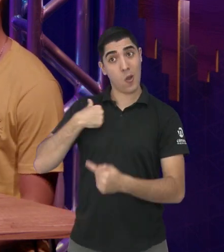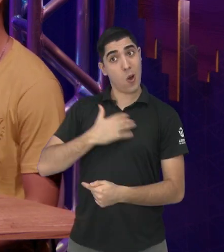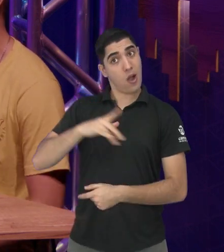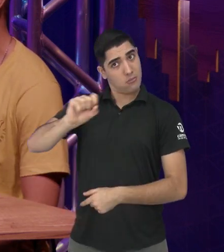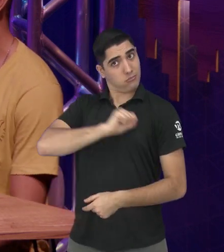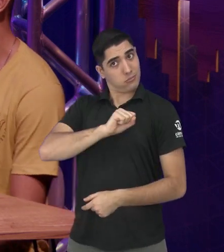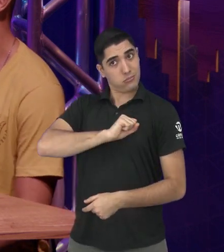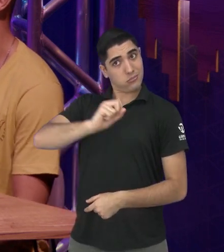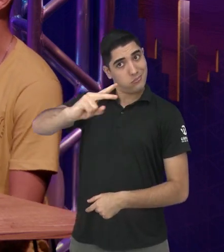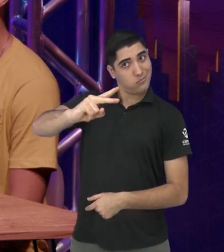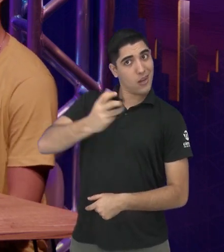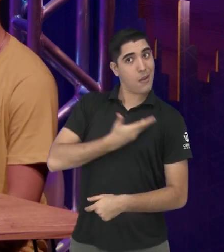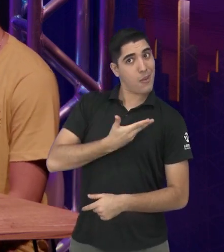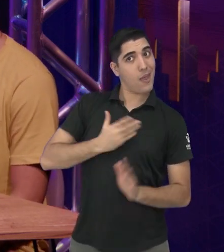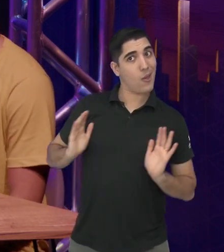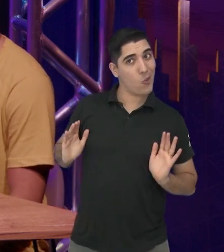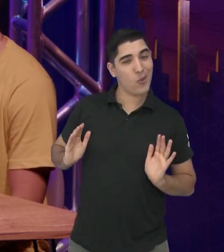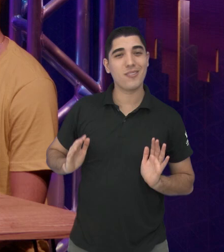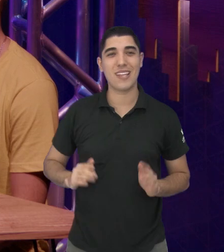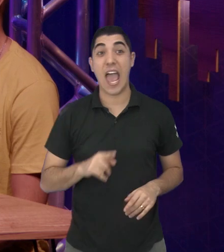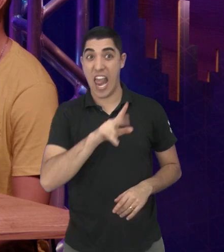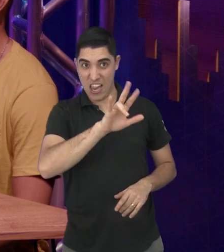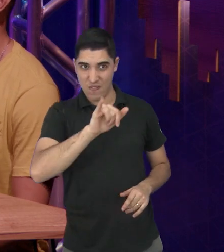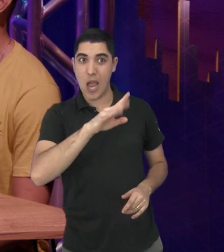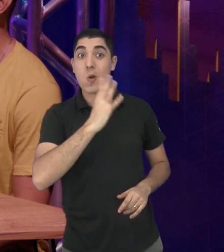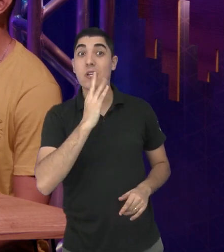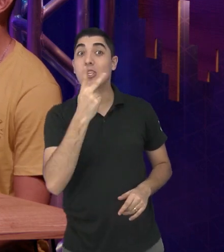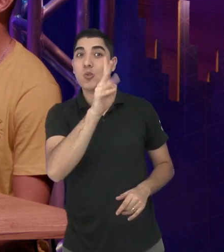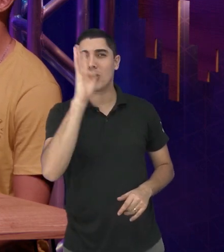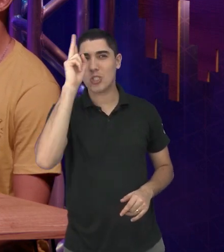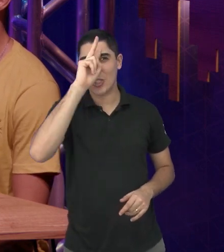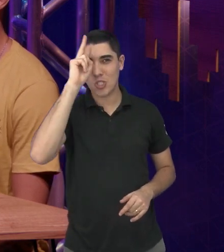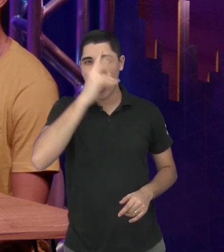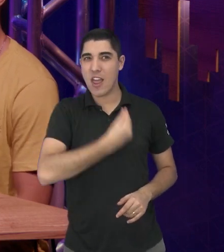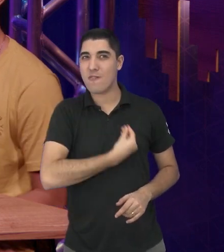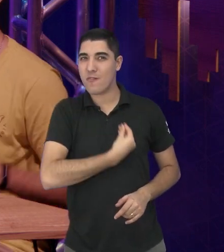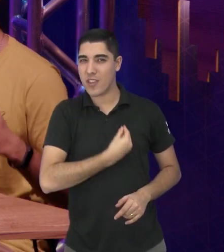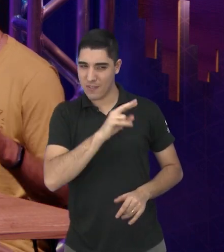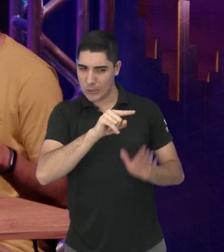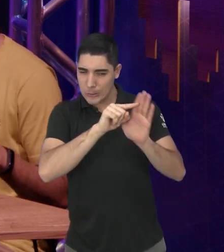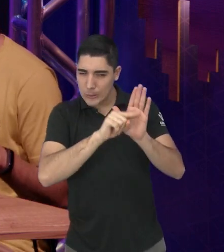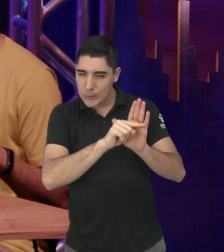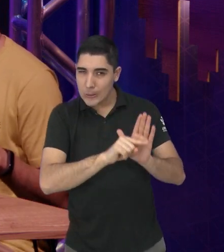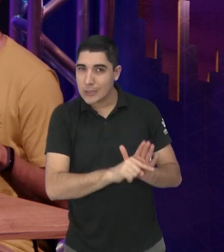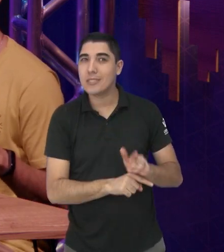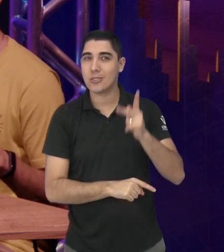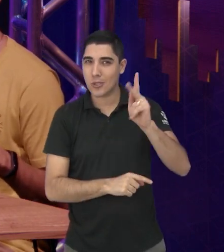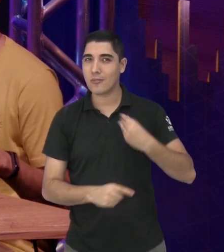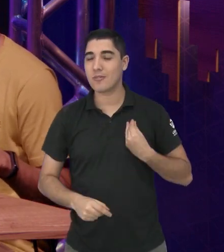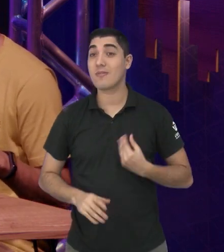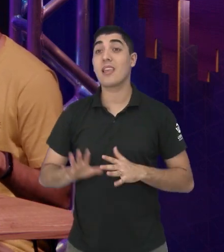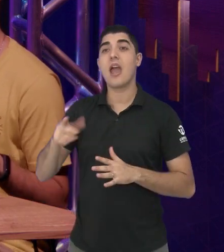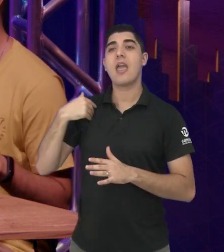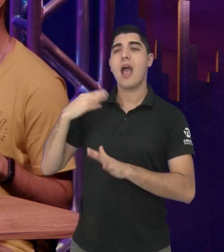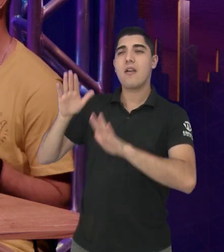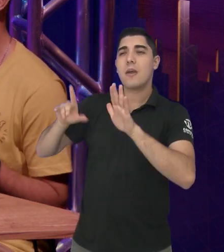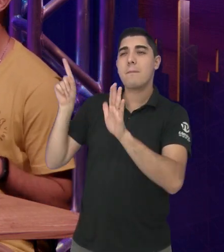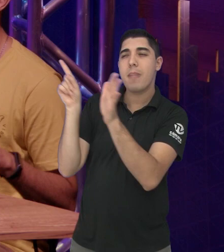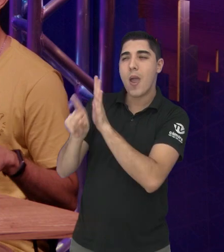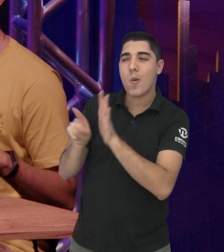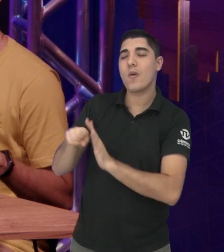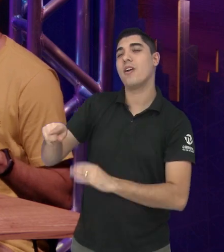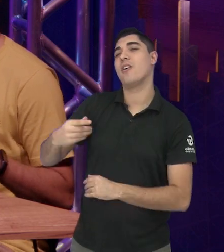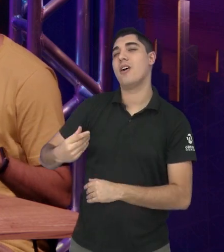friends. Ele vai olhar todo o seu histórico agora, Samuel. Vai. Mas eu sempre agradeço quando eu pergunto alguma coisa pro Google. Eu